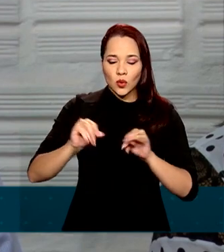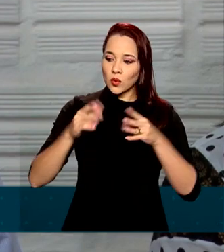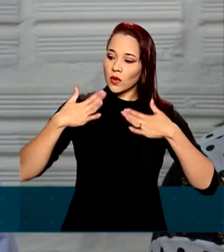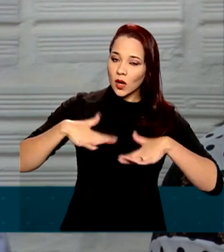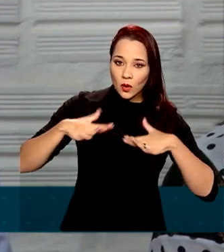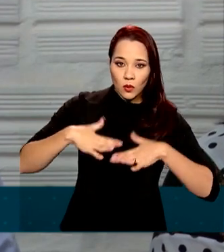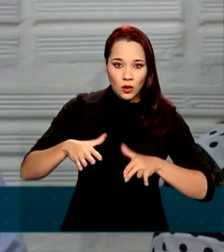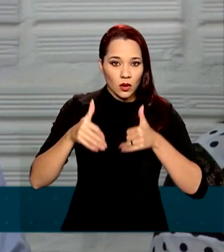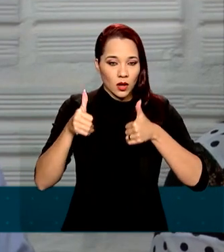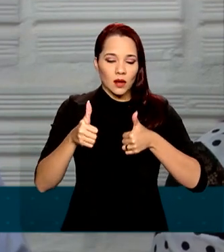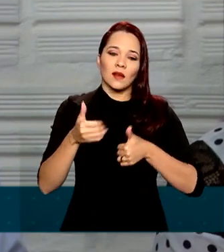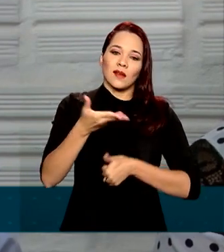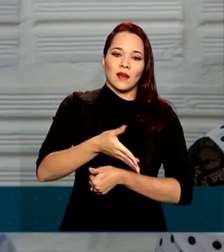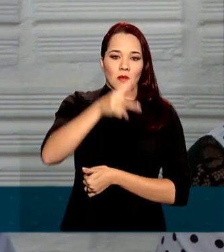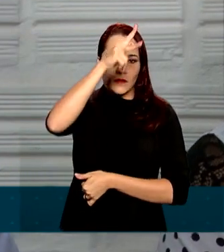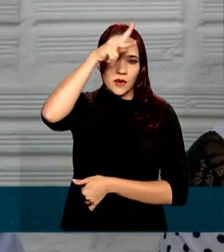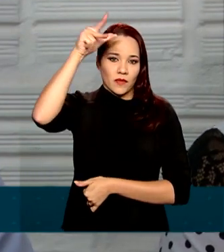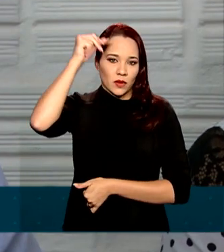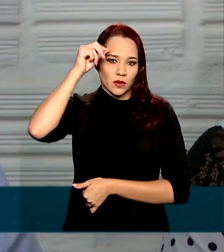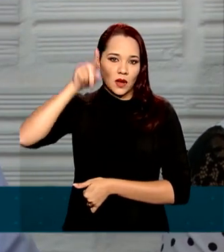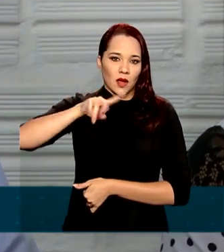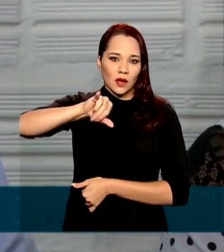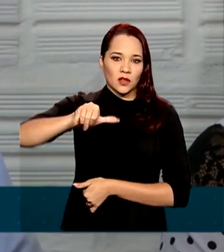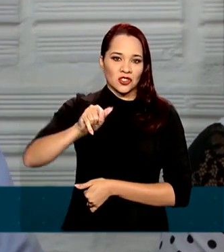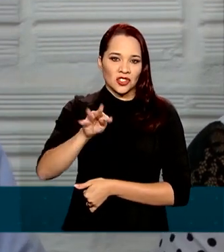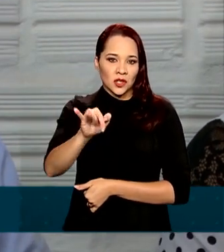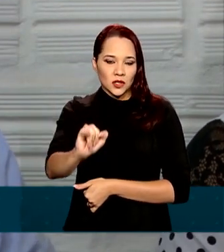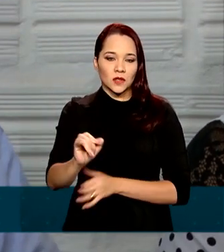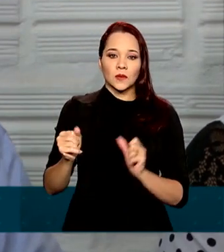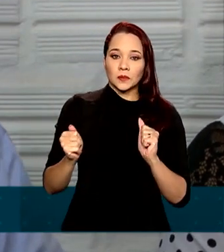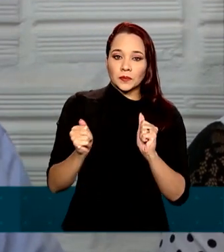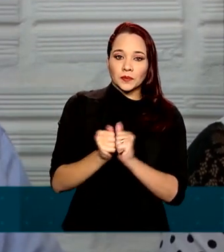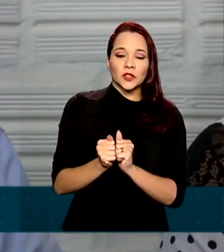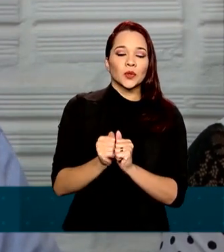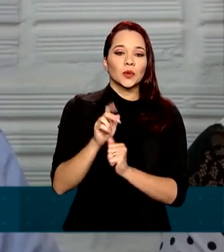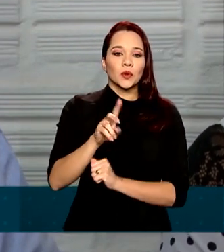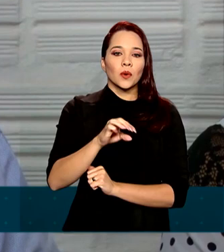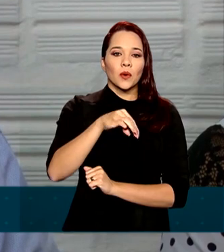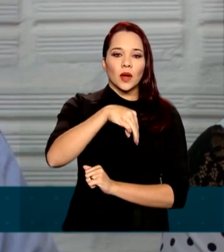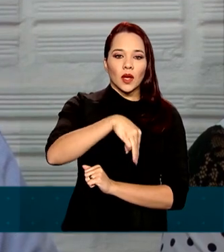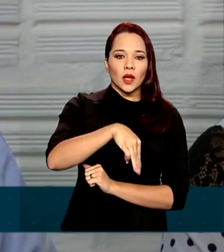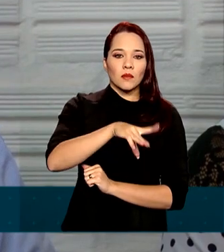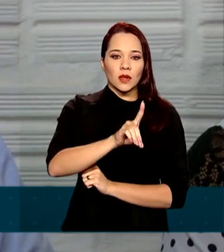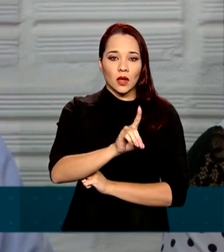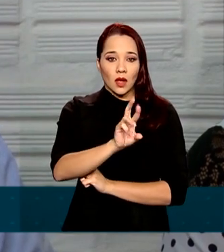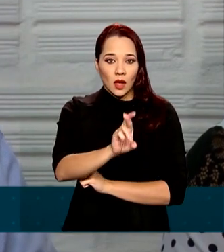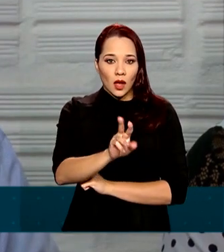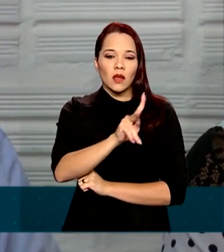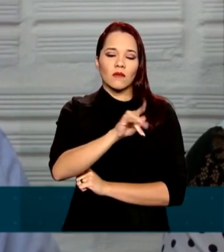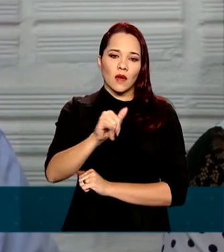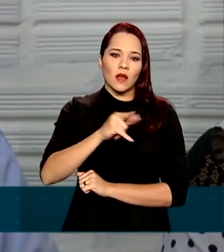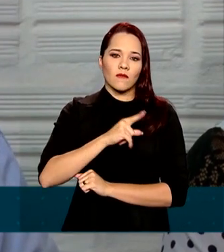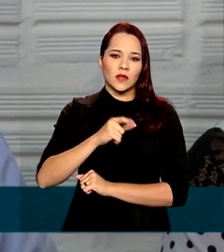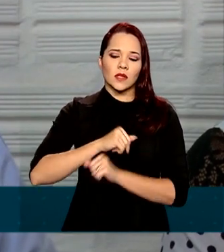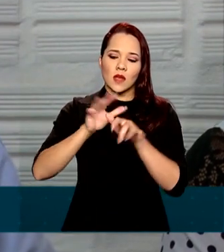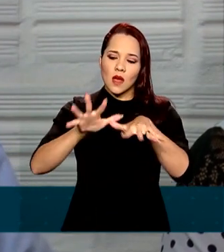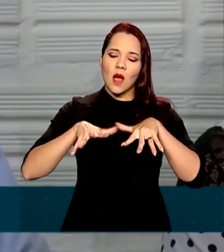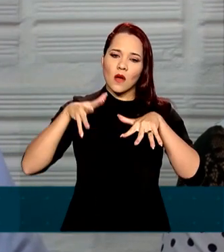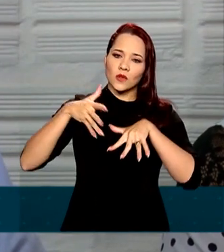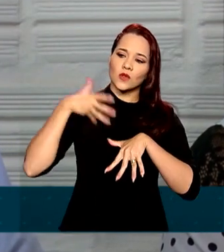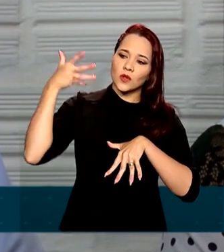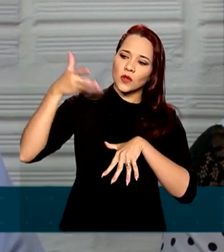a prefeitura de Jati, em conjunto com o MDR, vai fazer audiências públicas com